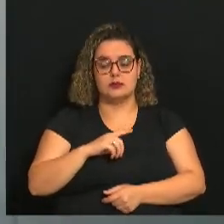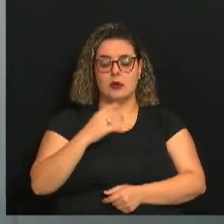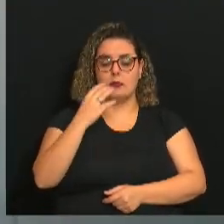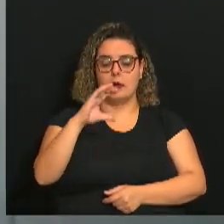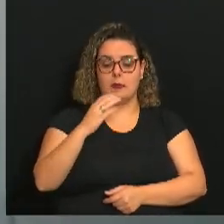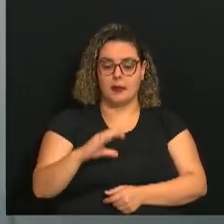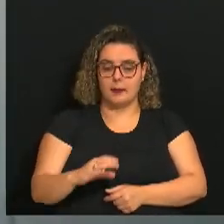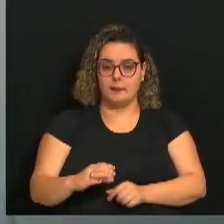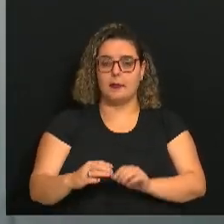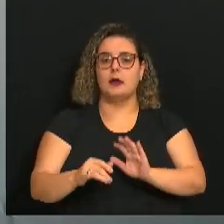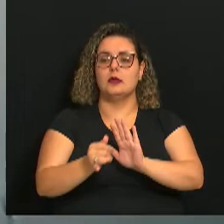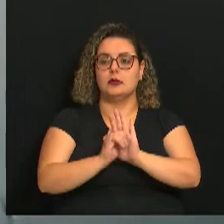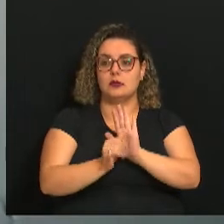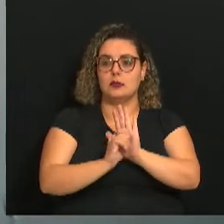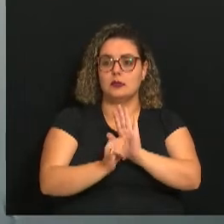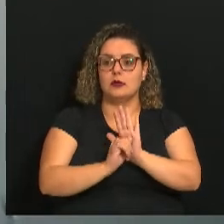coíba.